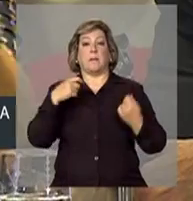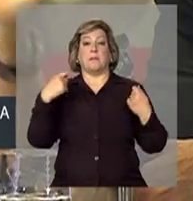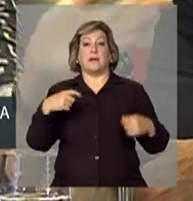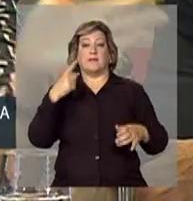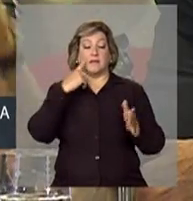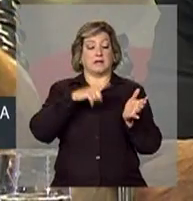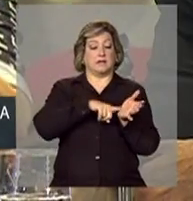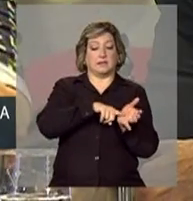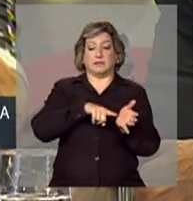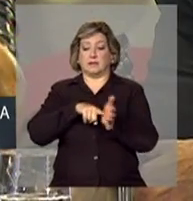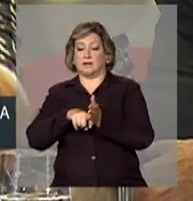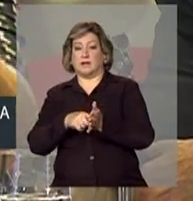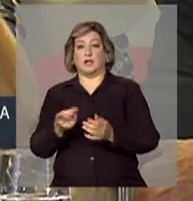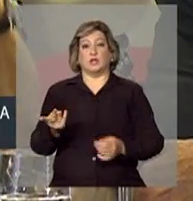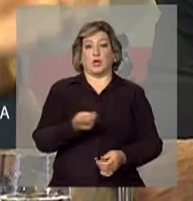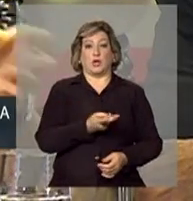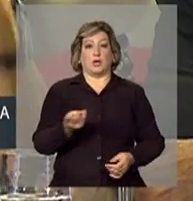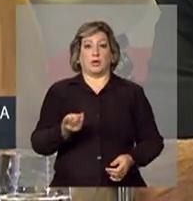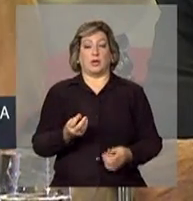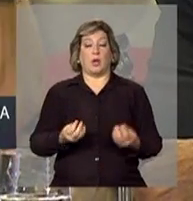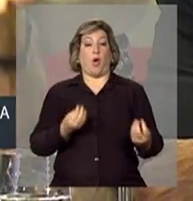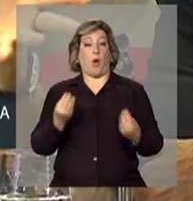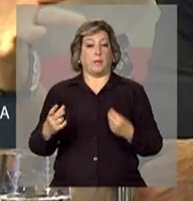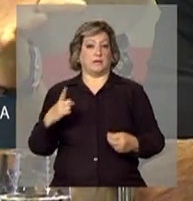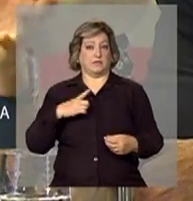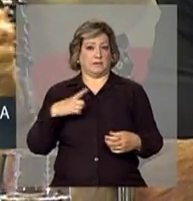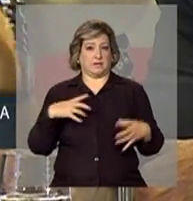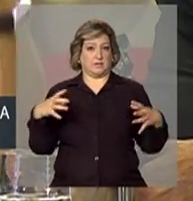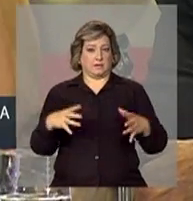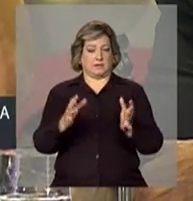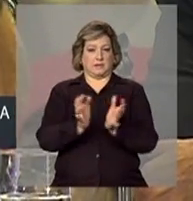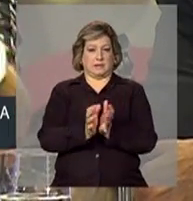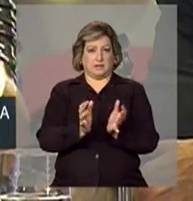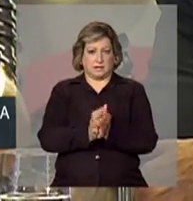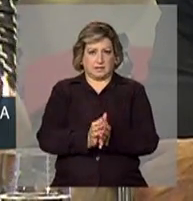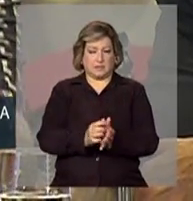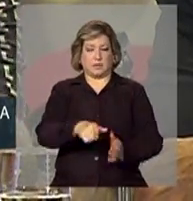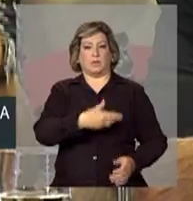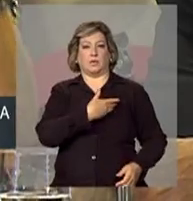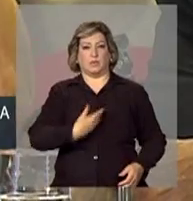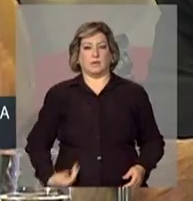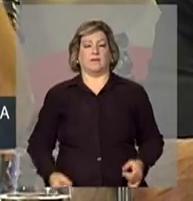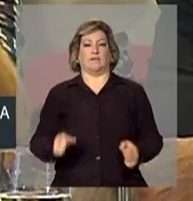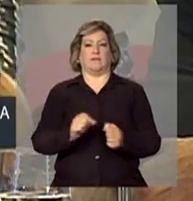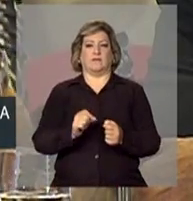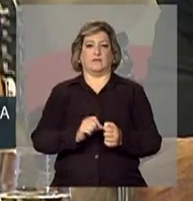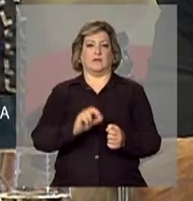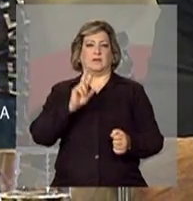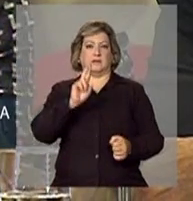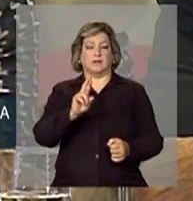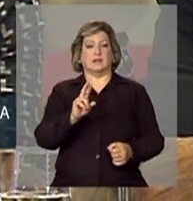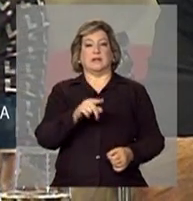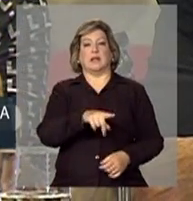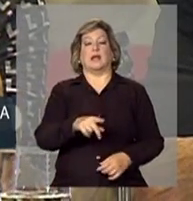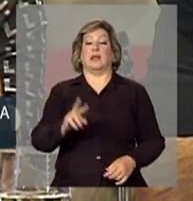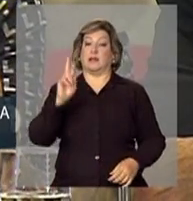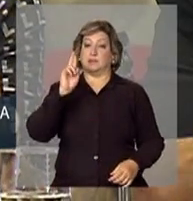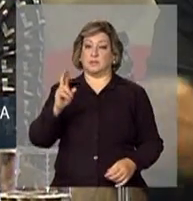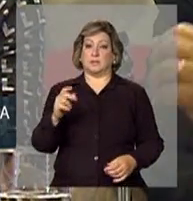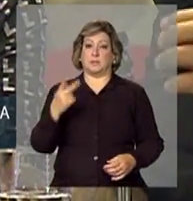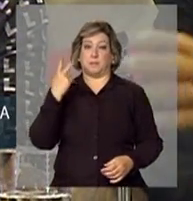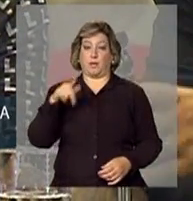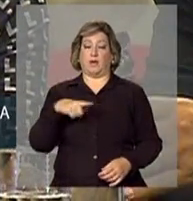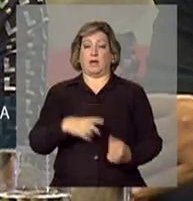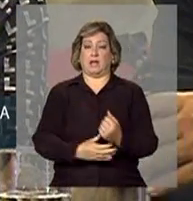houvesse uma equivalência entre os crimes cometidos pelo Estado, que é responsável por assegurar e por